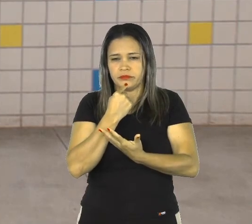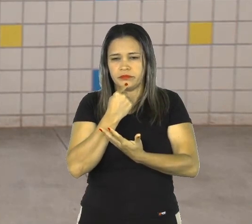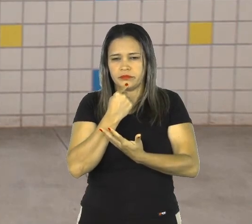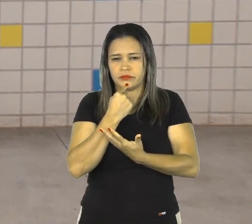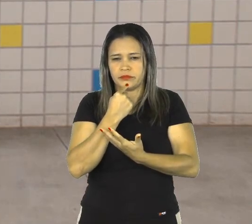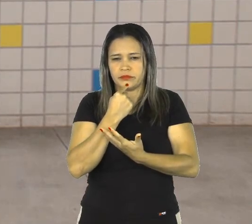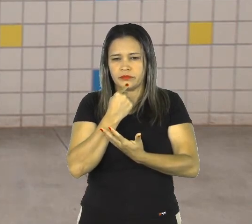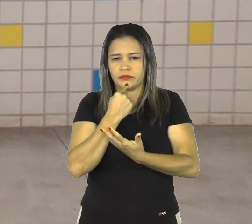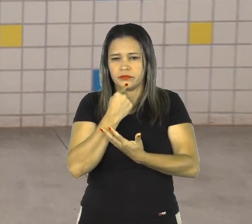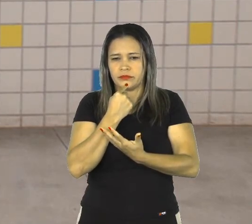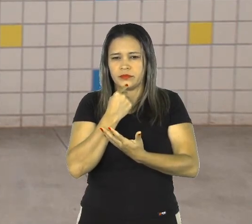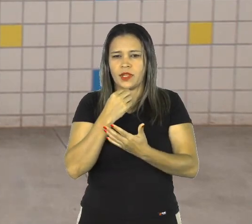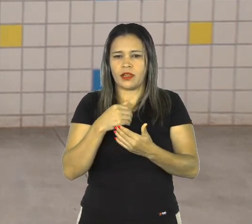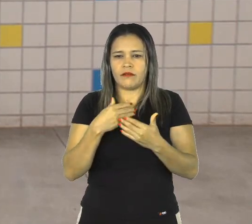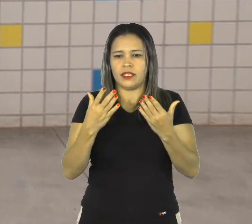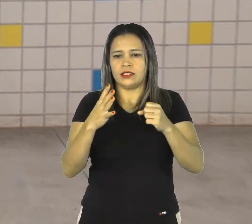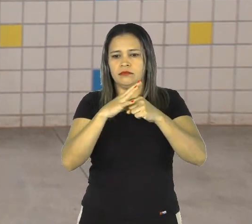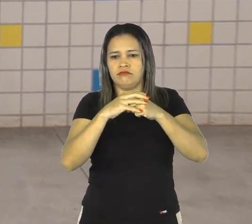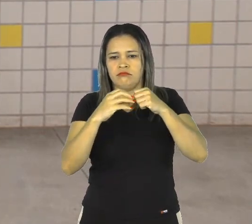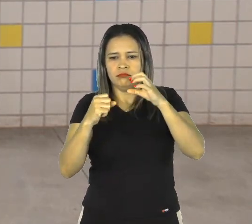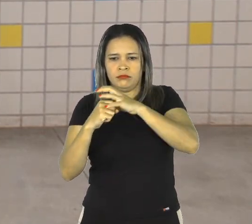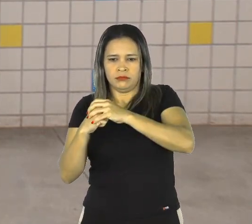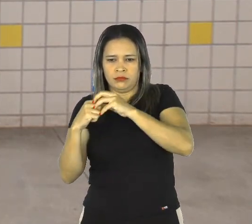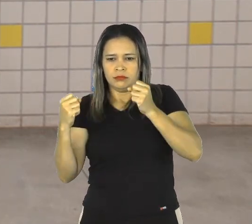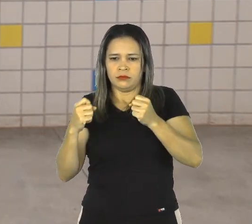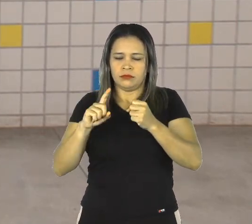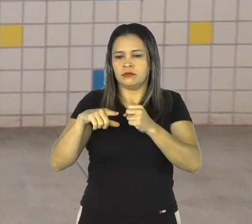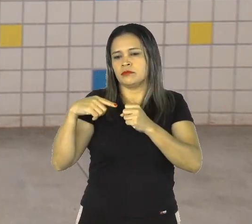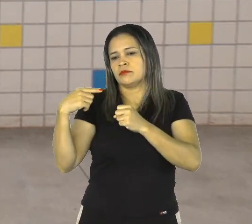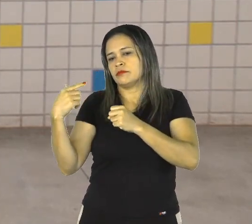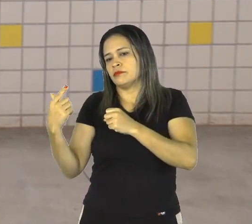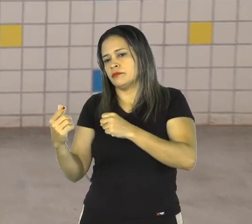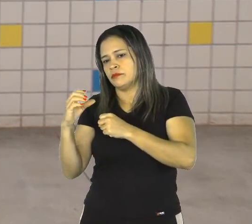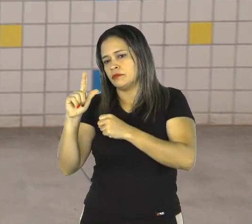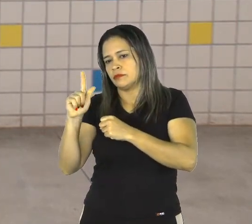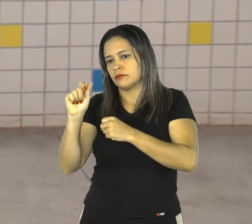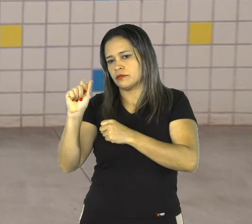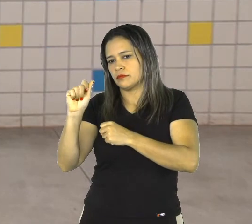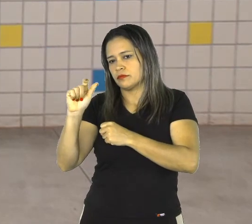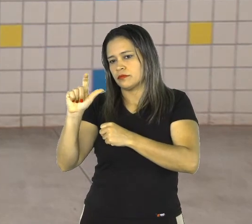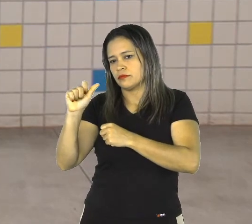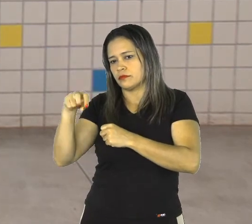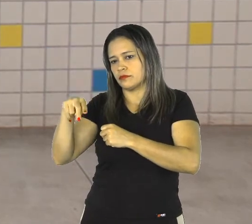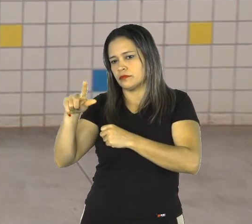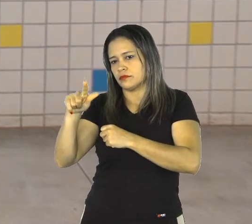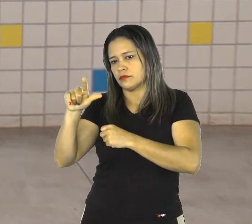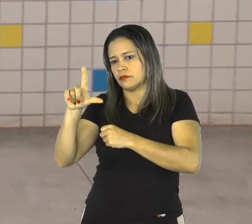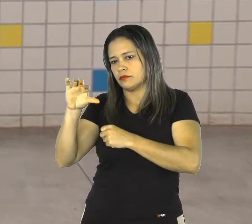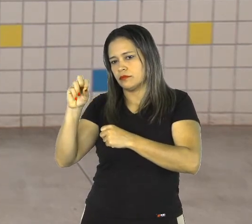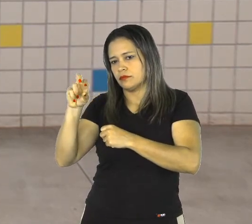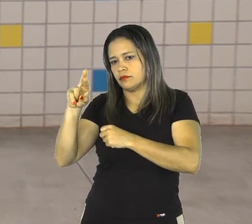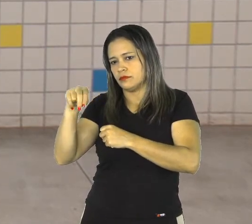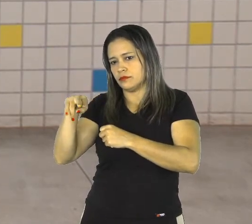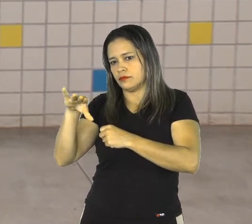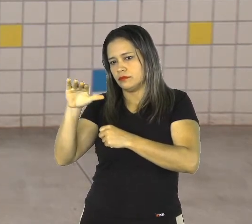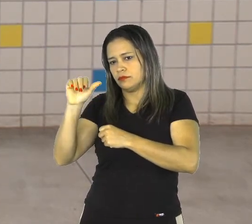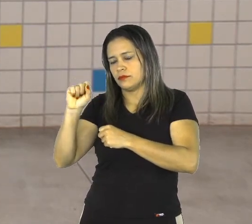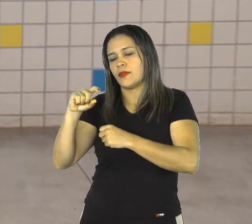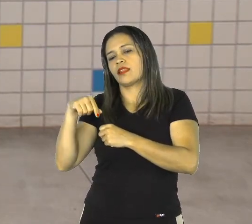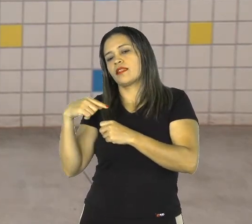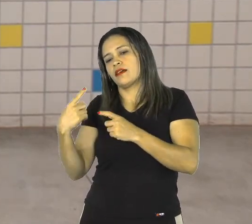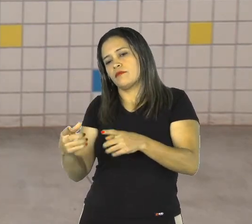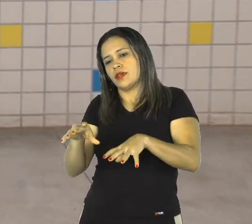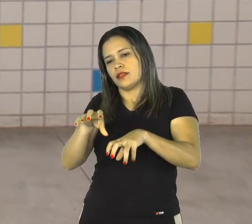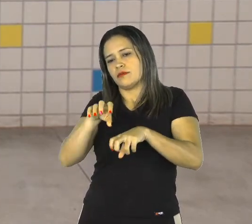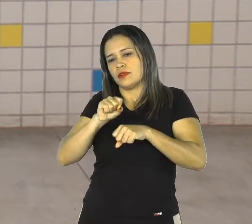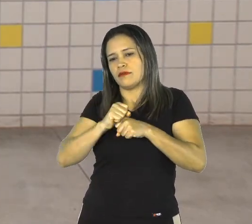passar para as células ganglionares e as células ganglionares através dos bastonetes e através das células receptoras